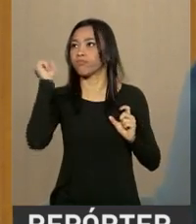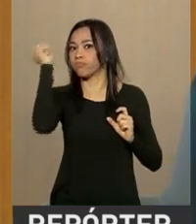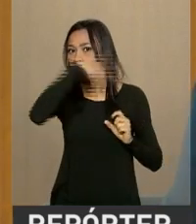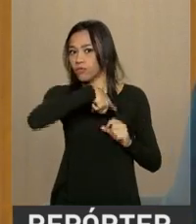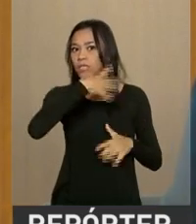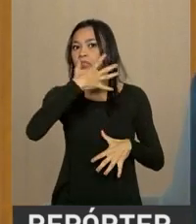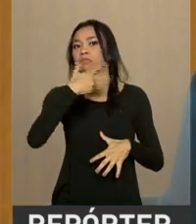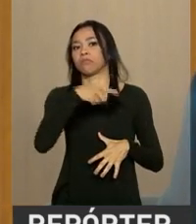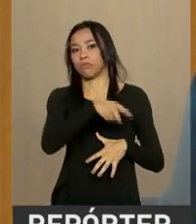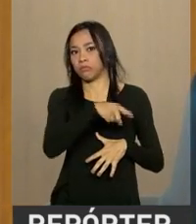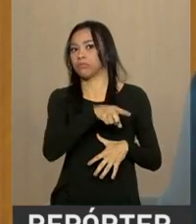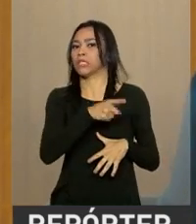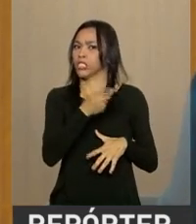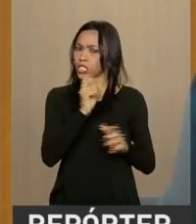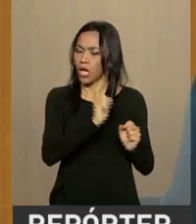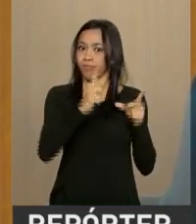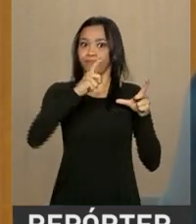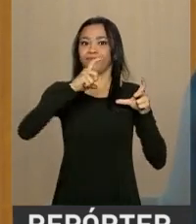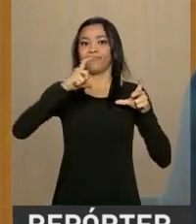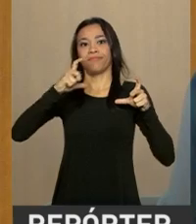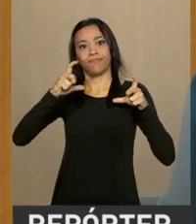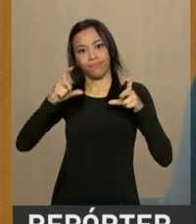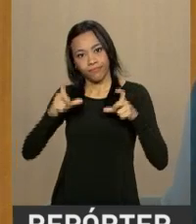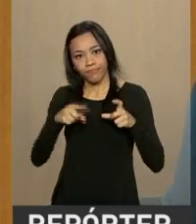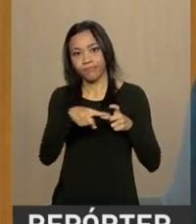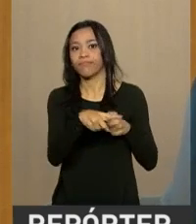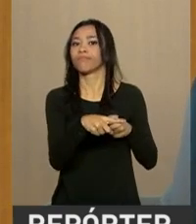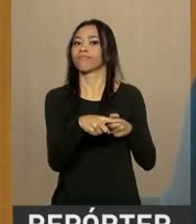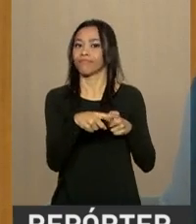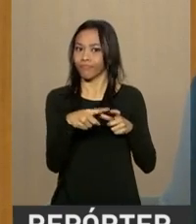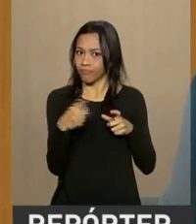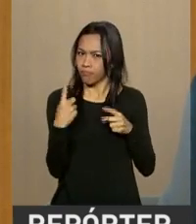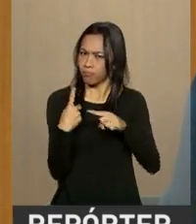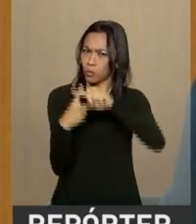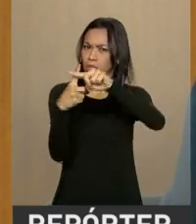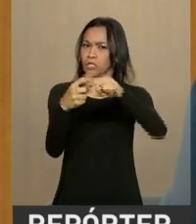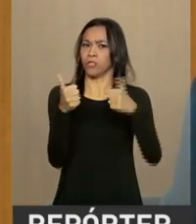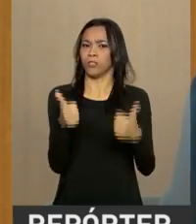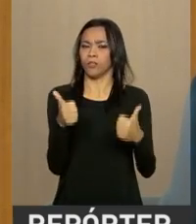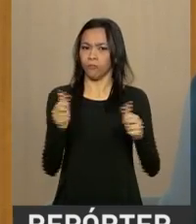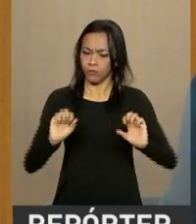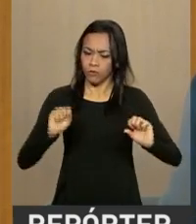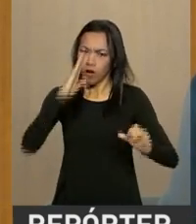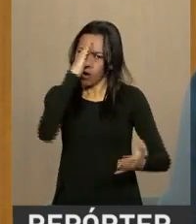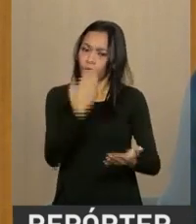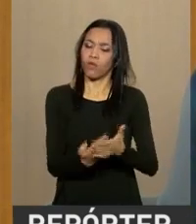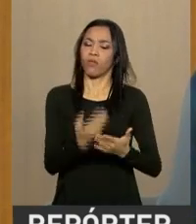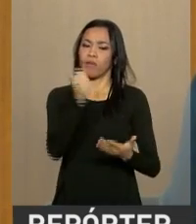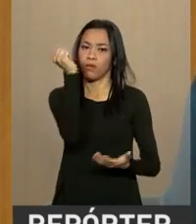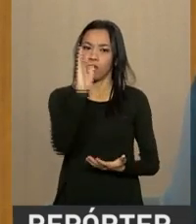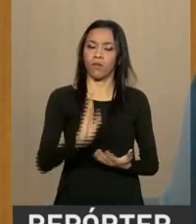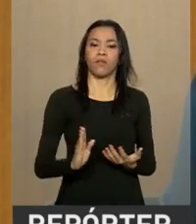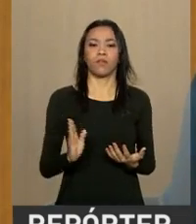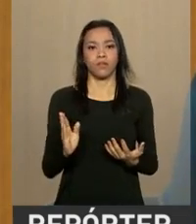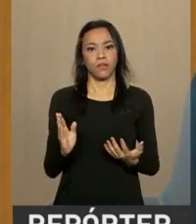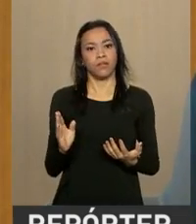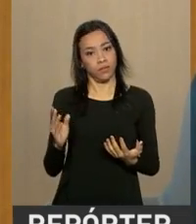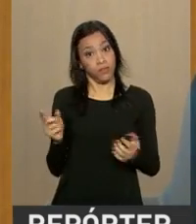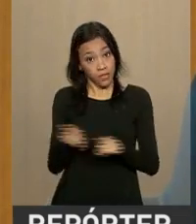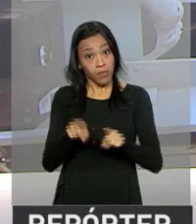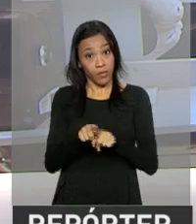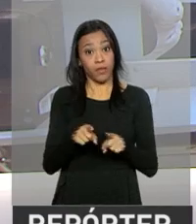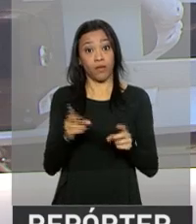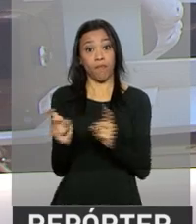dificuldade, também já apresenta na margem sinais positivos de recuperação da confiança, e assim também é o